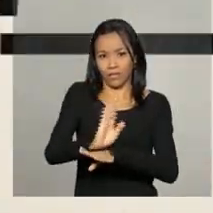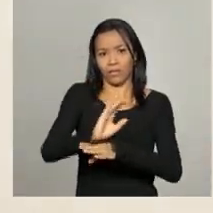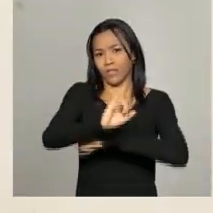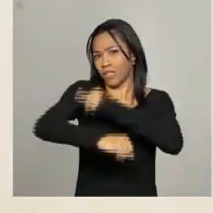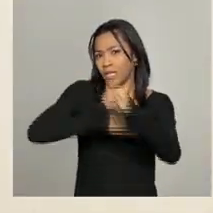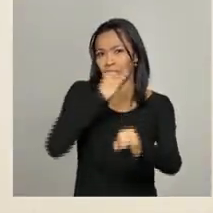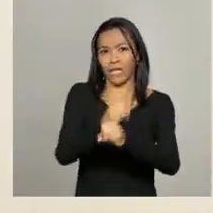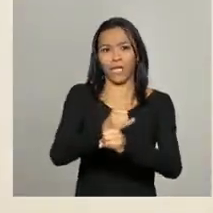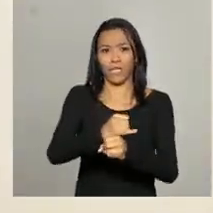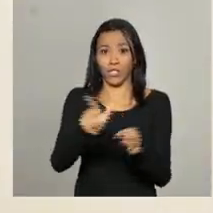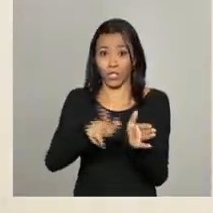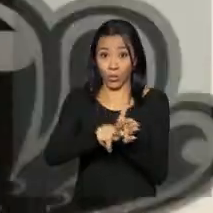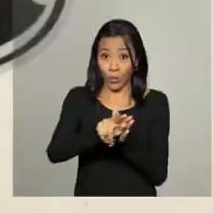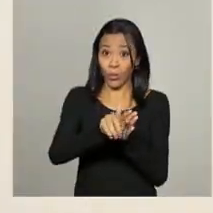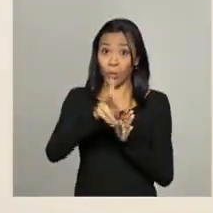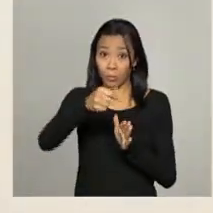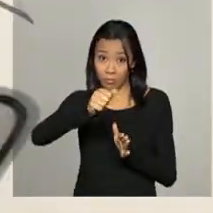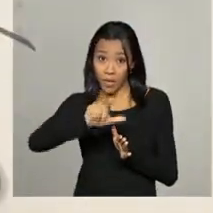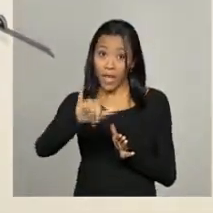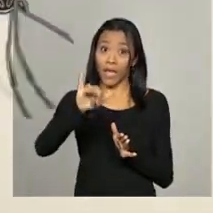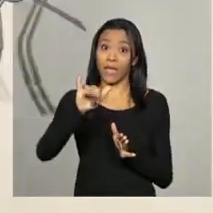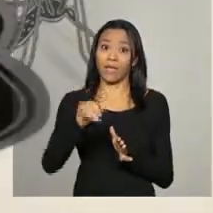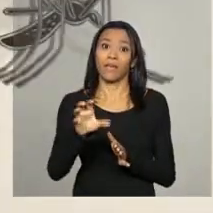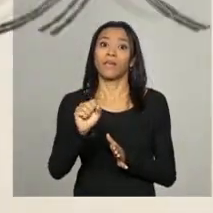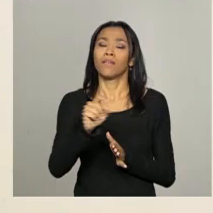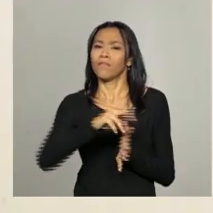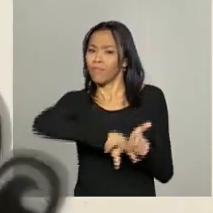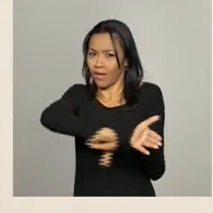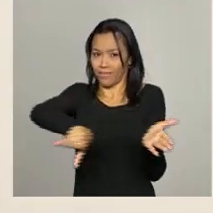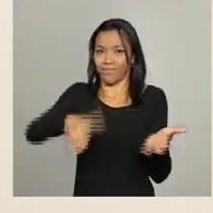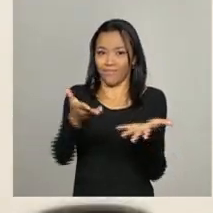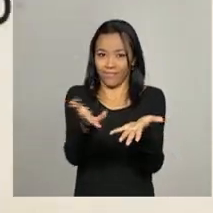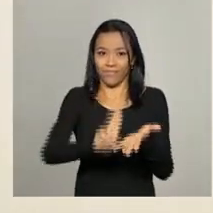Play, Spotify, Deezer e Apple Music.